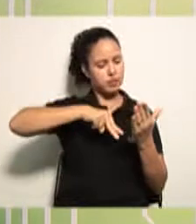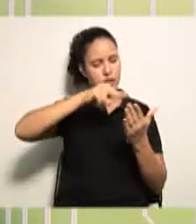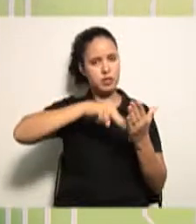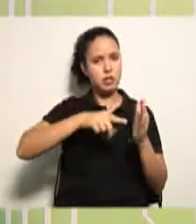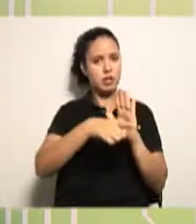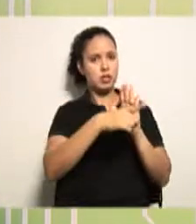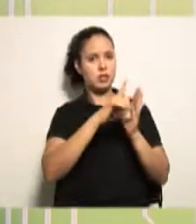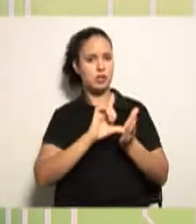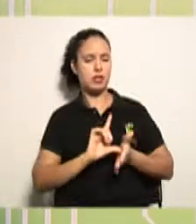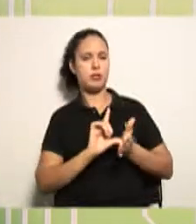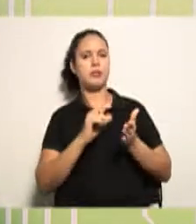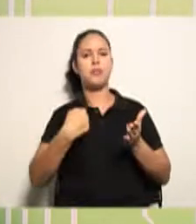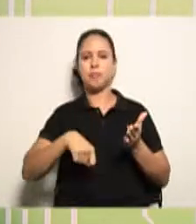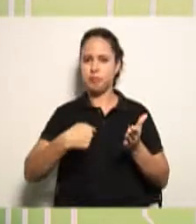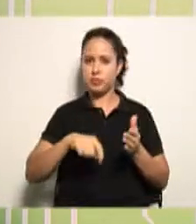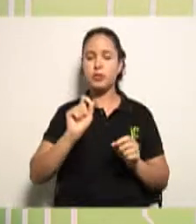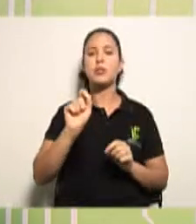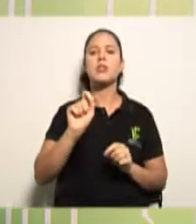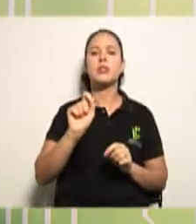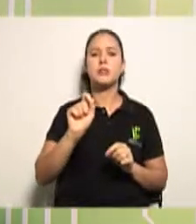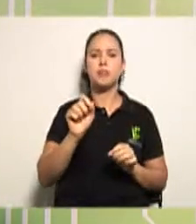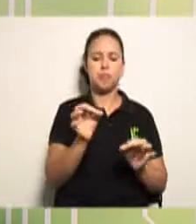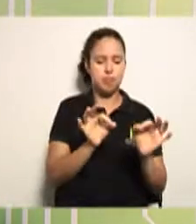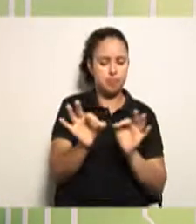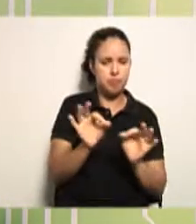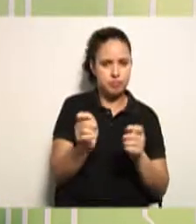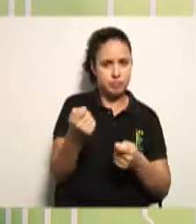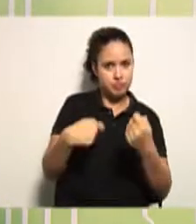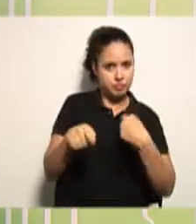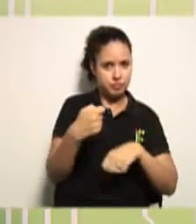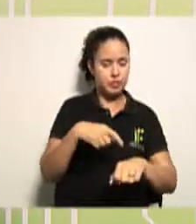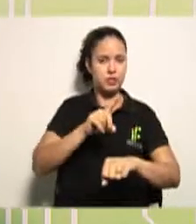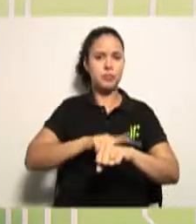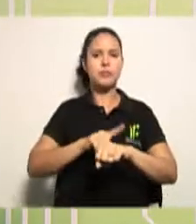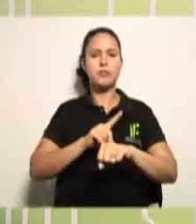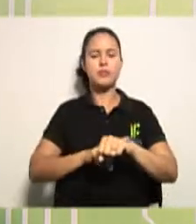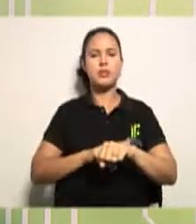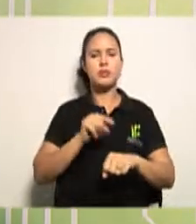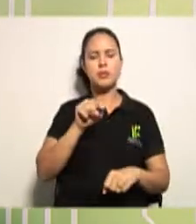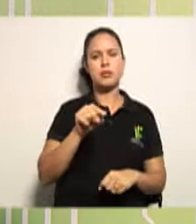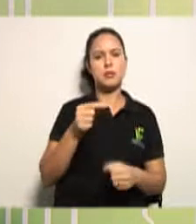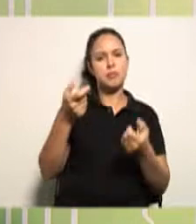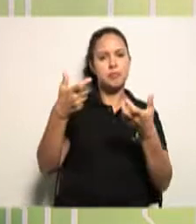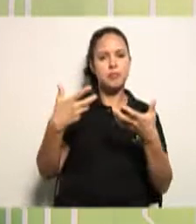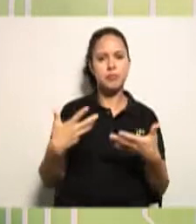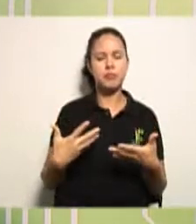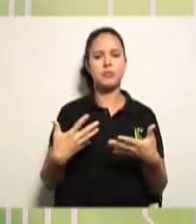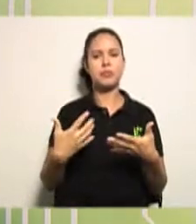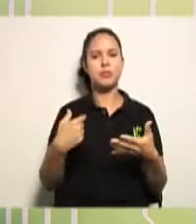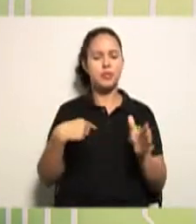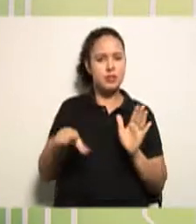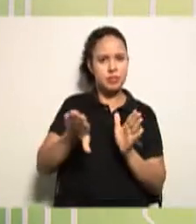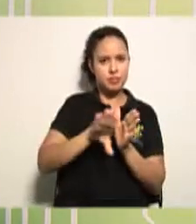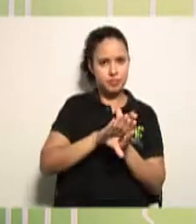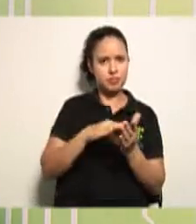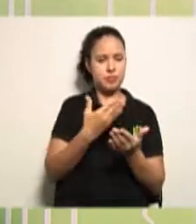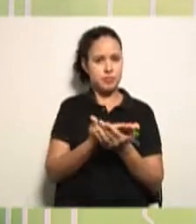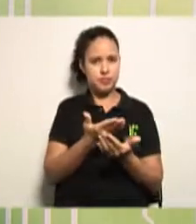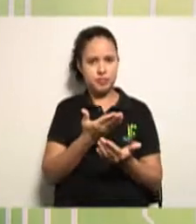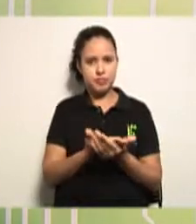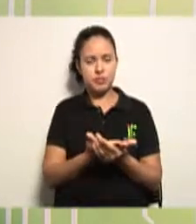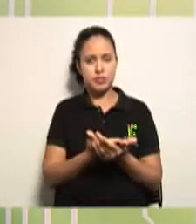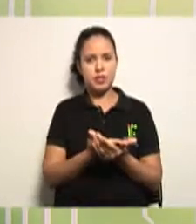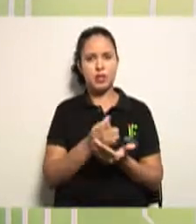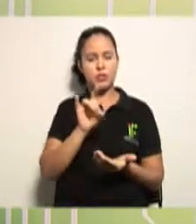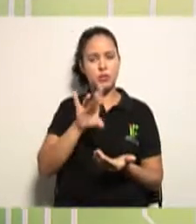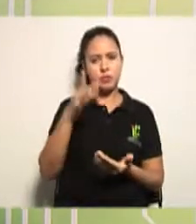prévias. Tudo isso você precisa de administrar. Por exemplo, se você for falar, cheguei da aula, não,